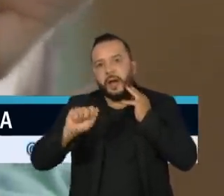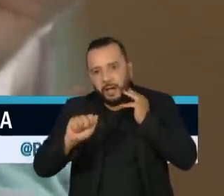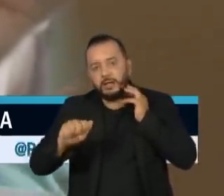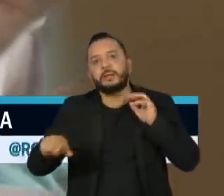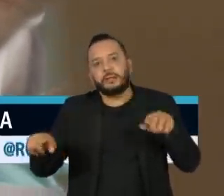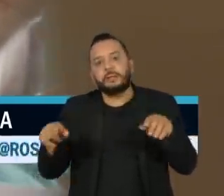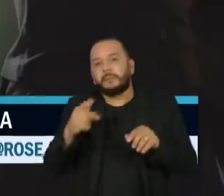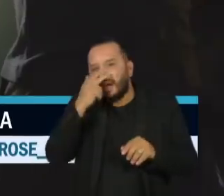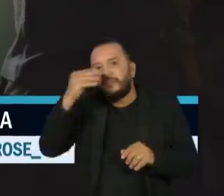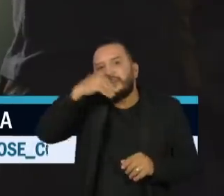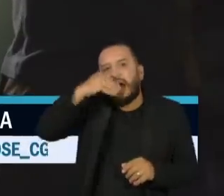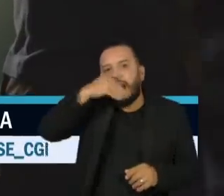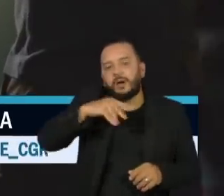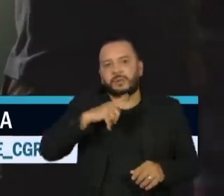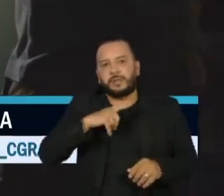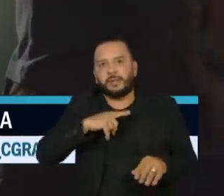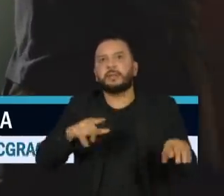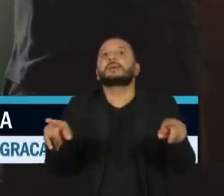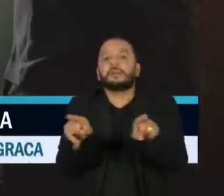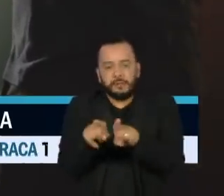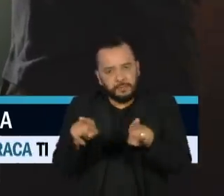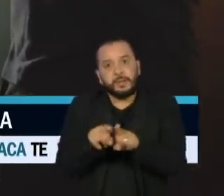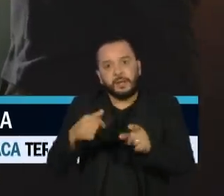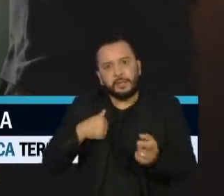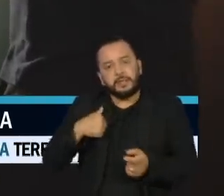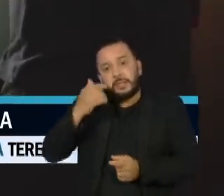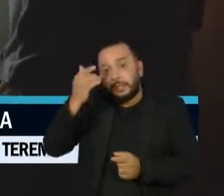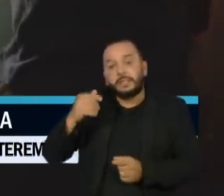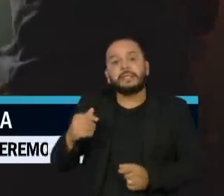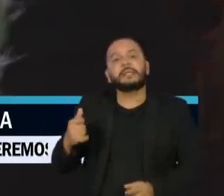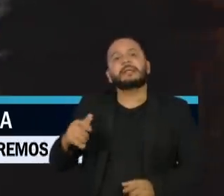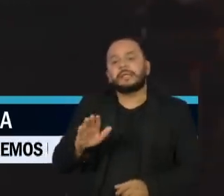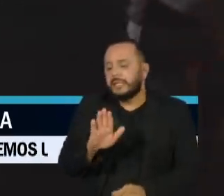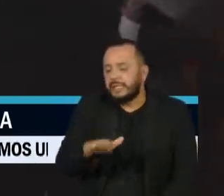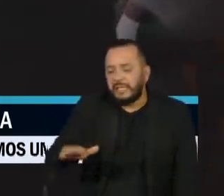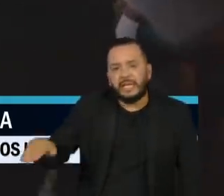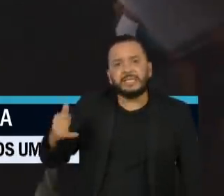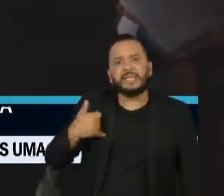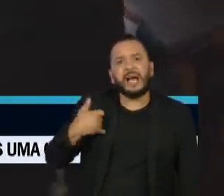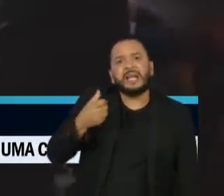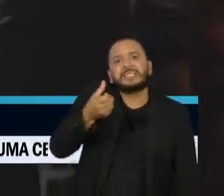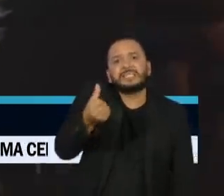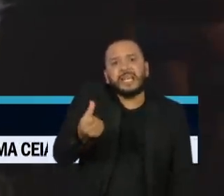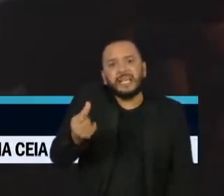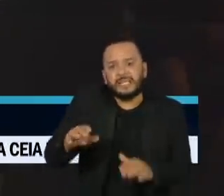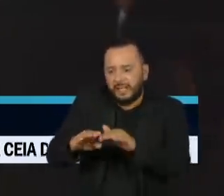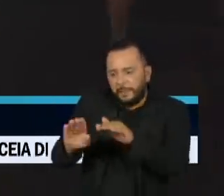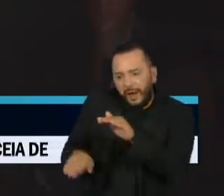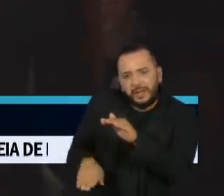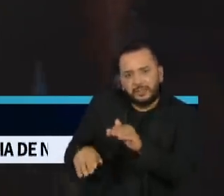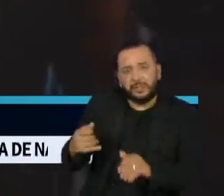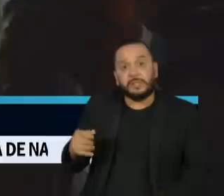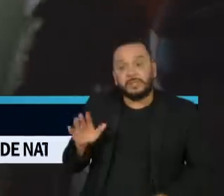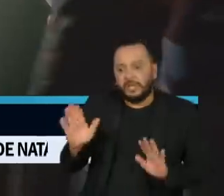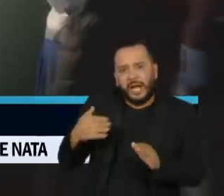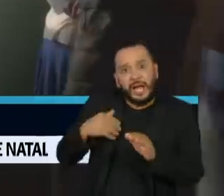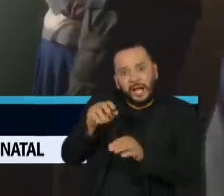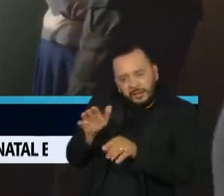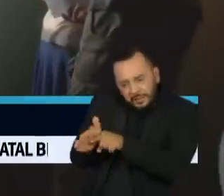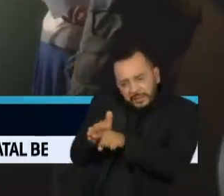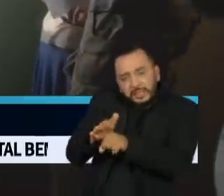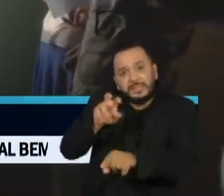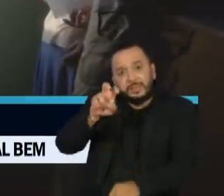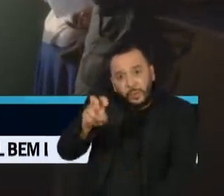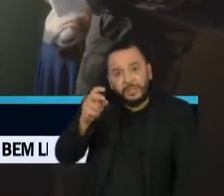esse teste, só para menores de 6 anos, esse teste revelou que de 52 crianças que foram avaliadas,